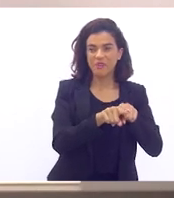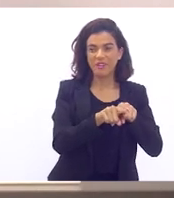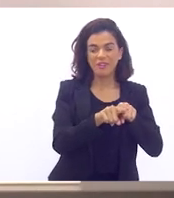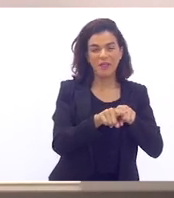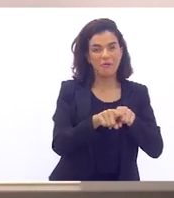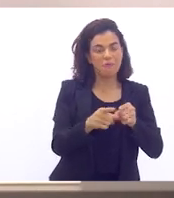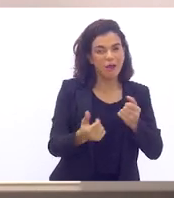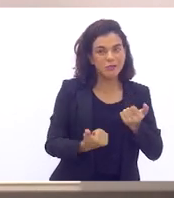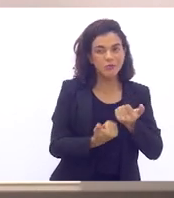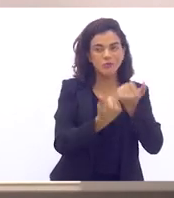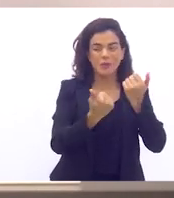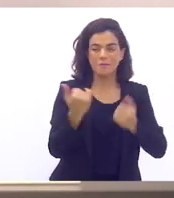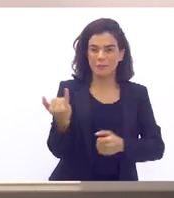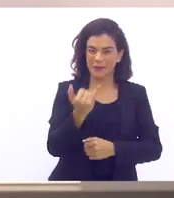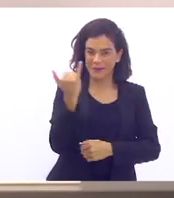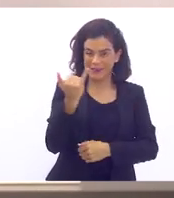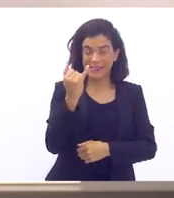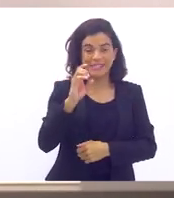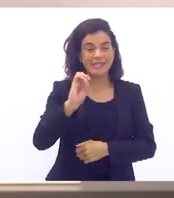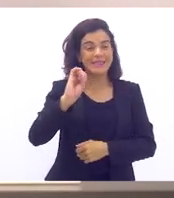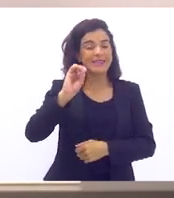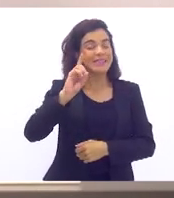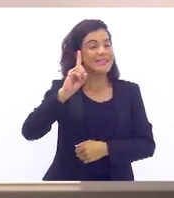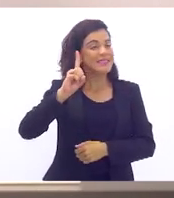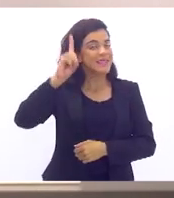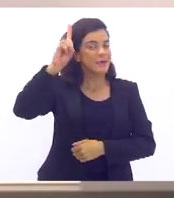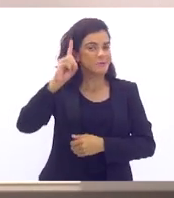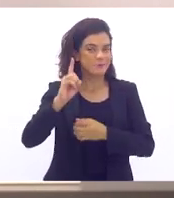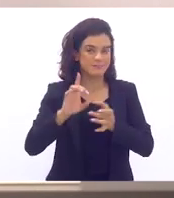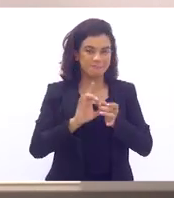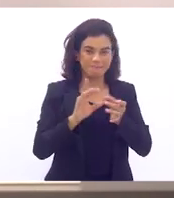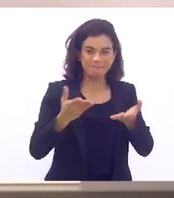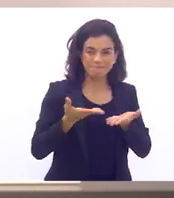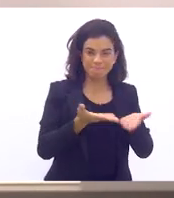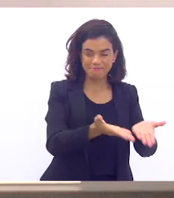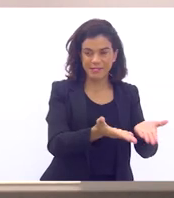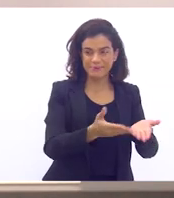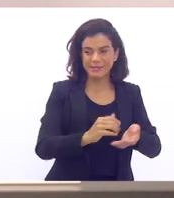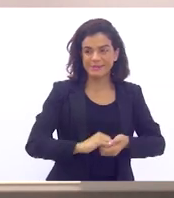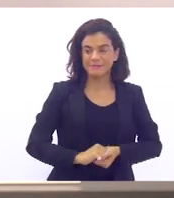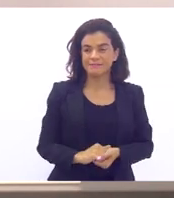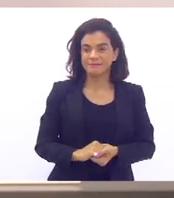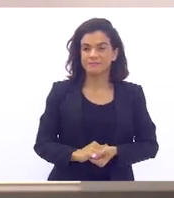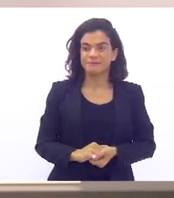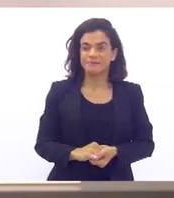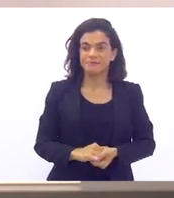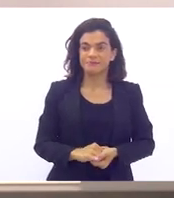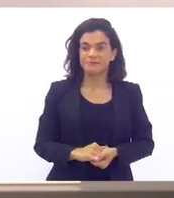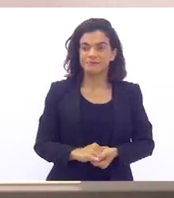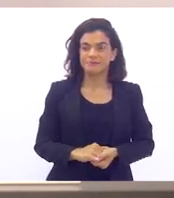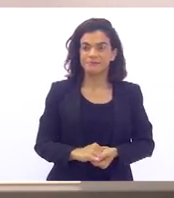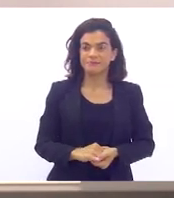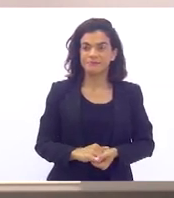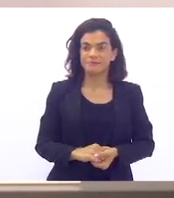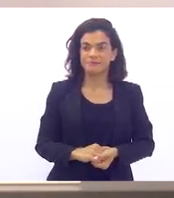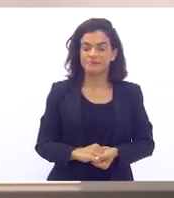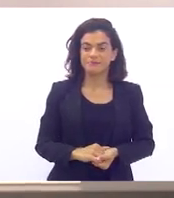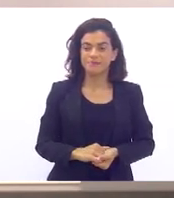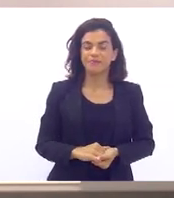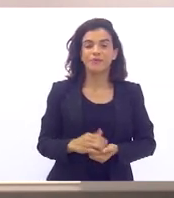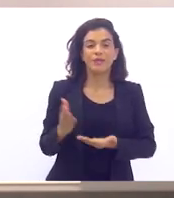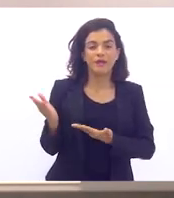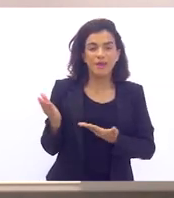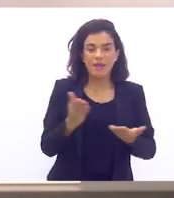no município do Rio se Deus permitir então muito nos honra a sua presença também Rodrigo Dinamite quero chamar